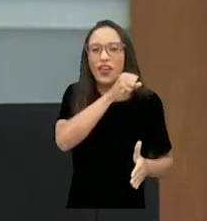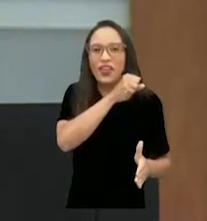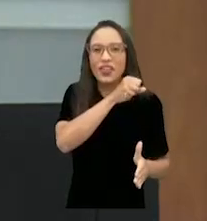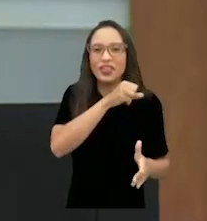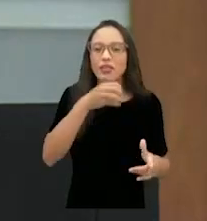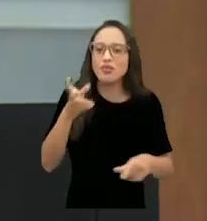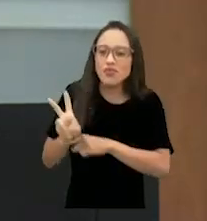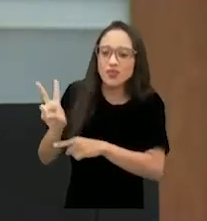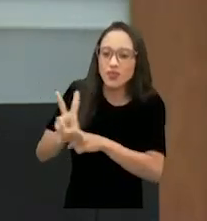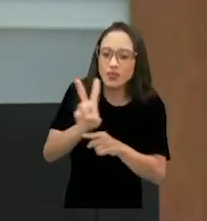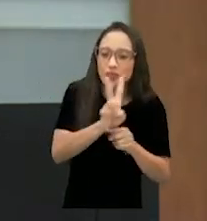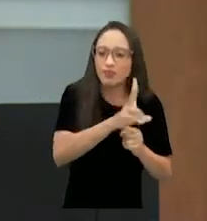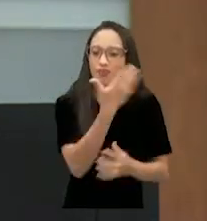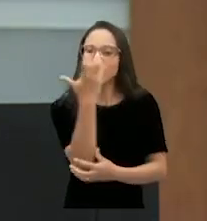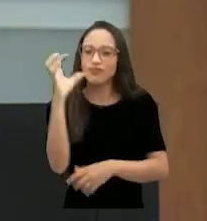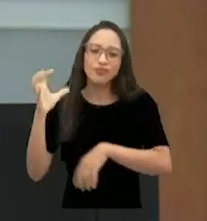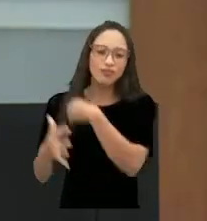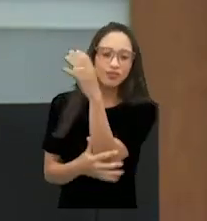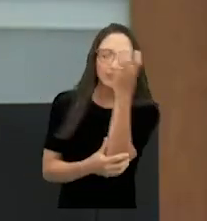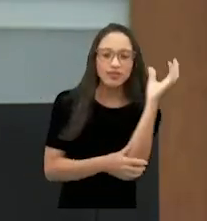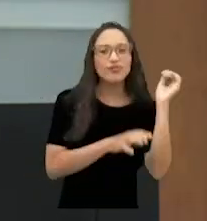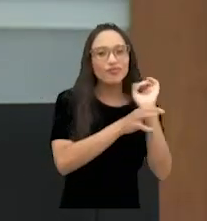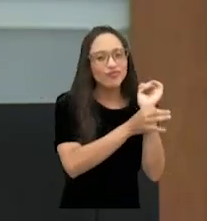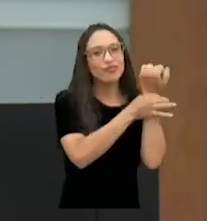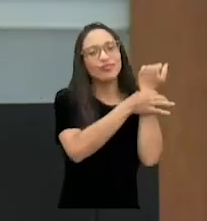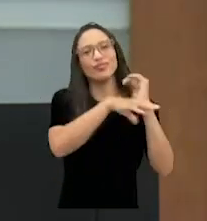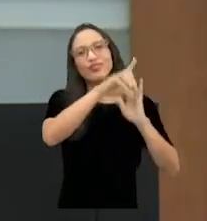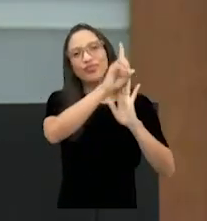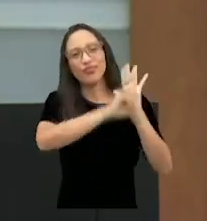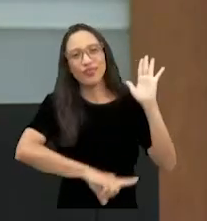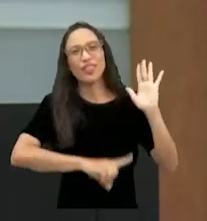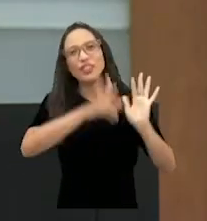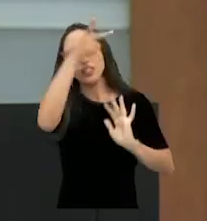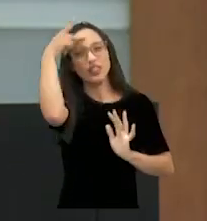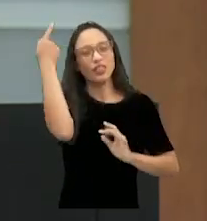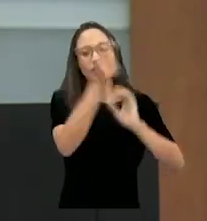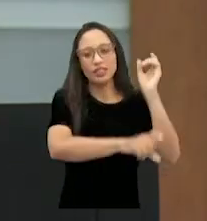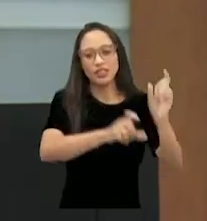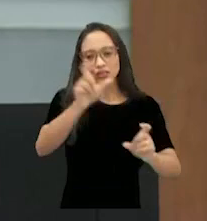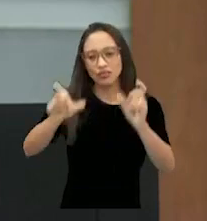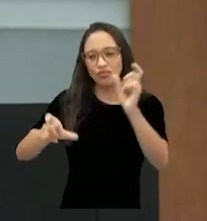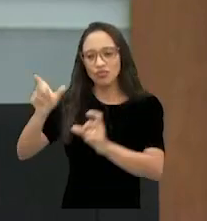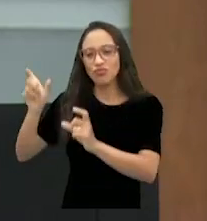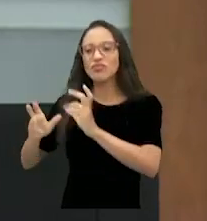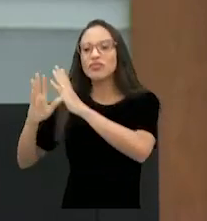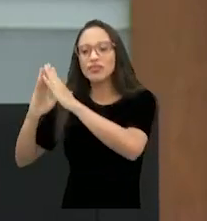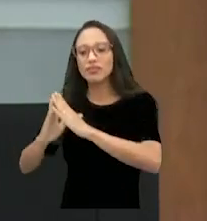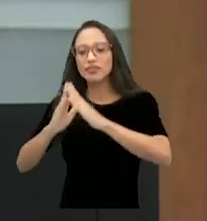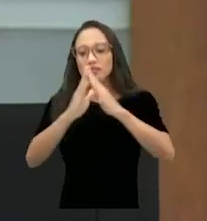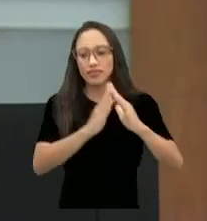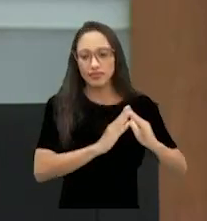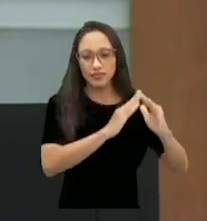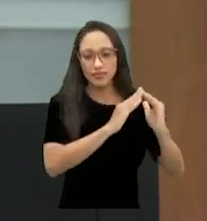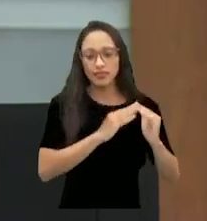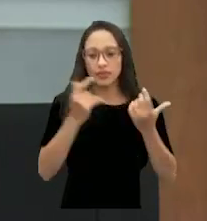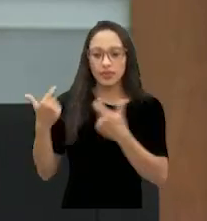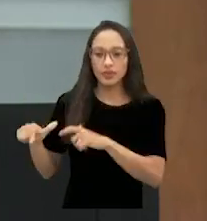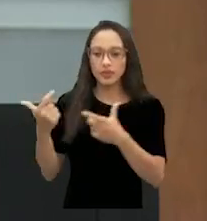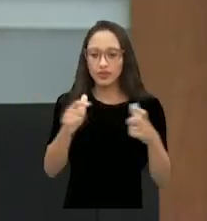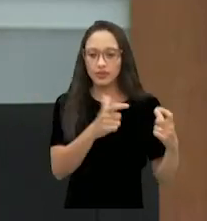meio ambiente e assegurando o direito daqueles que ocuparam a área nos territórios das unidades de